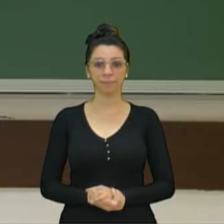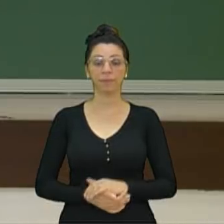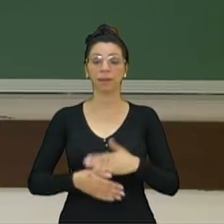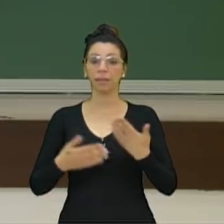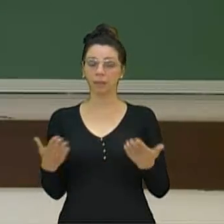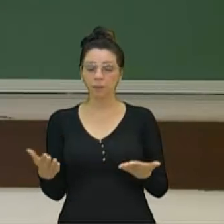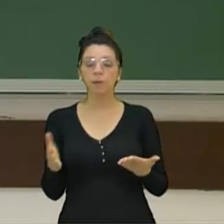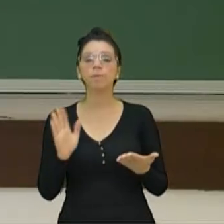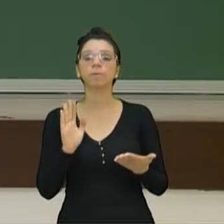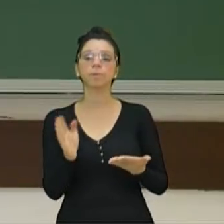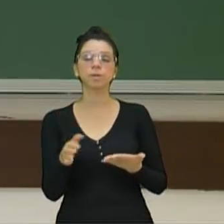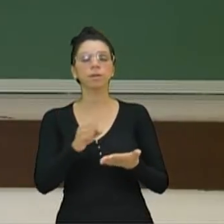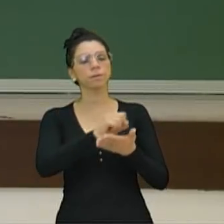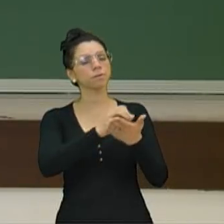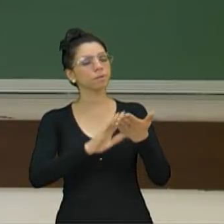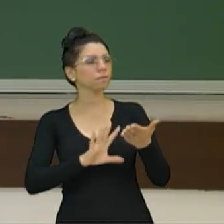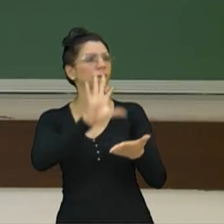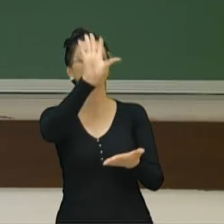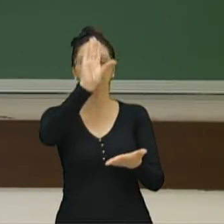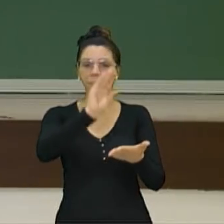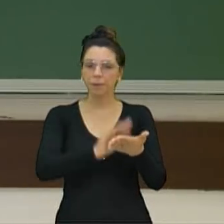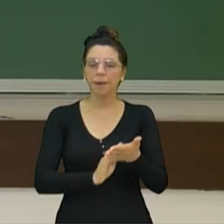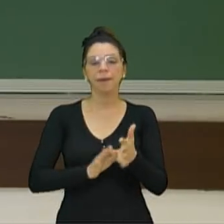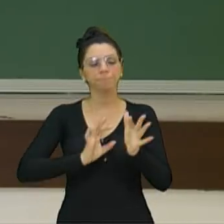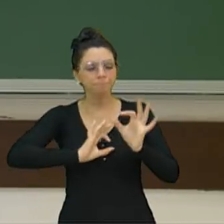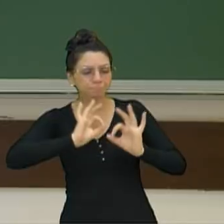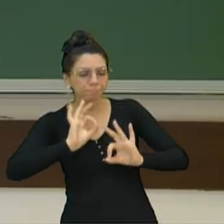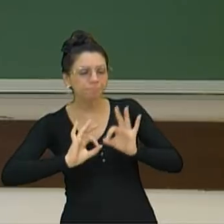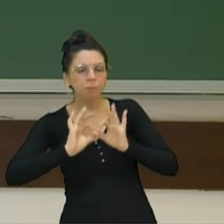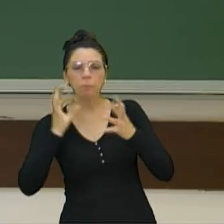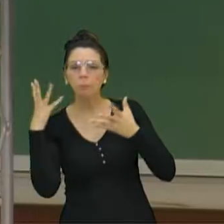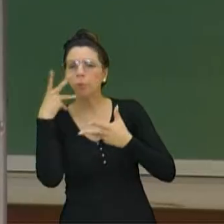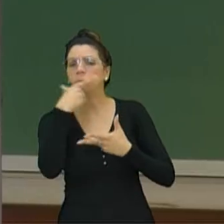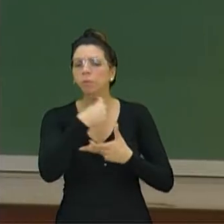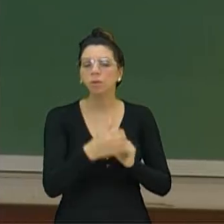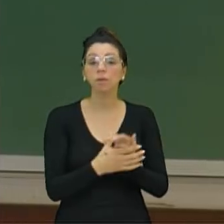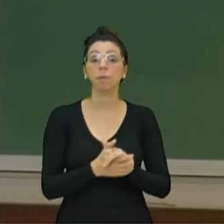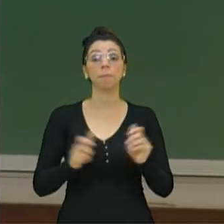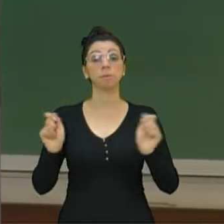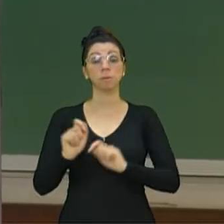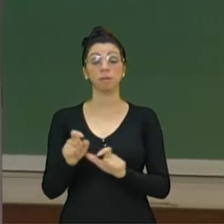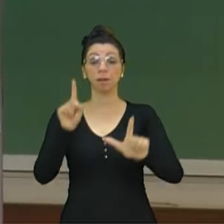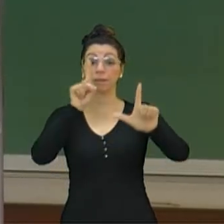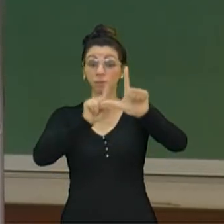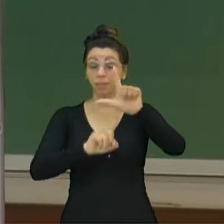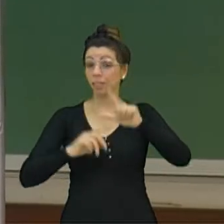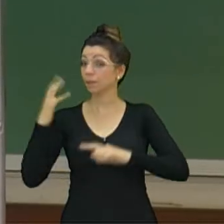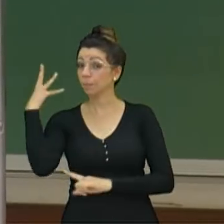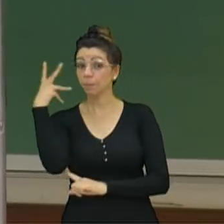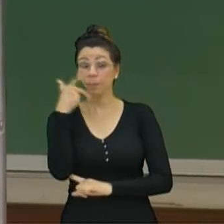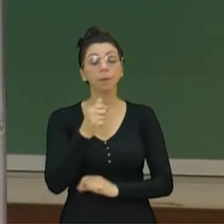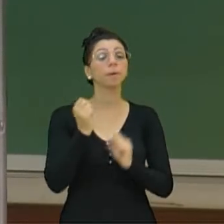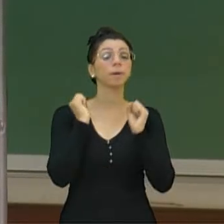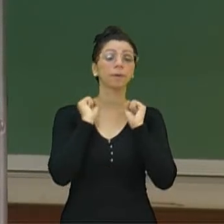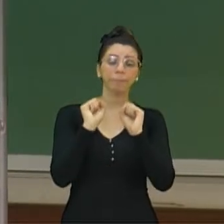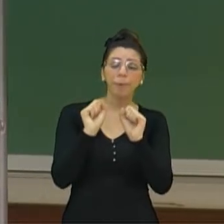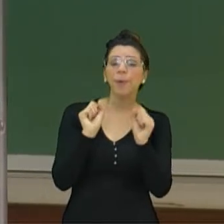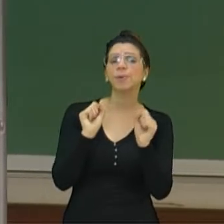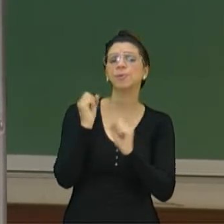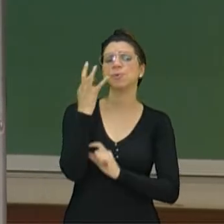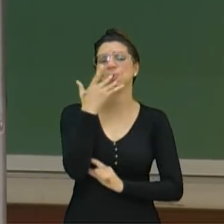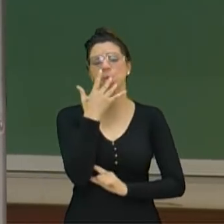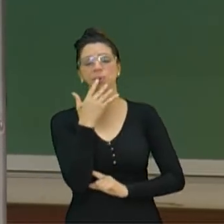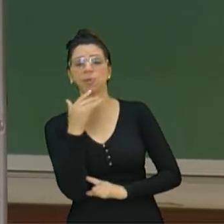exercício copiado, caprichado. Sempre eu falo assim para vocês. Letra bonita, quer fazer colorido? Usa uma